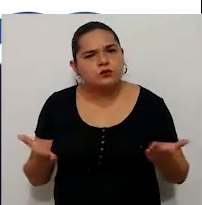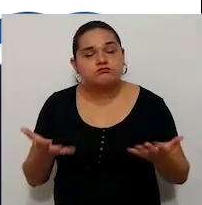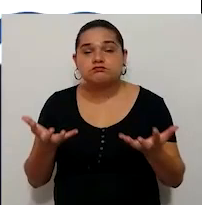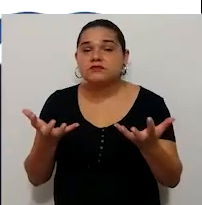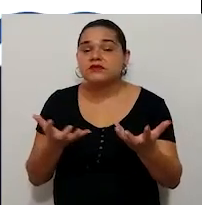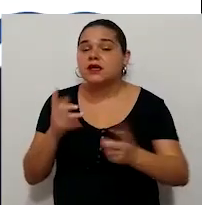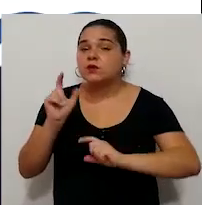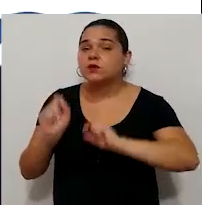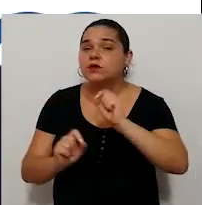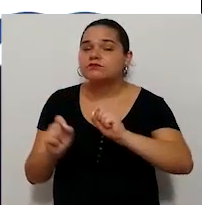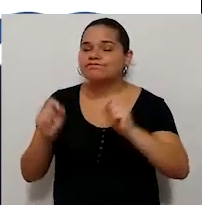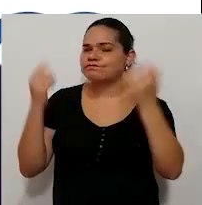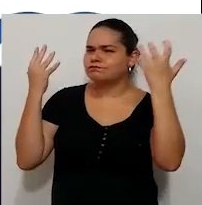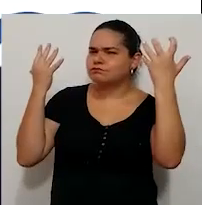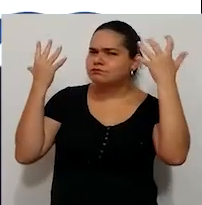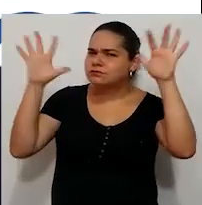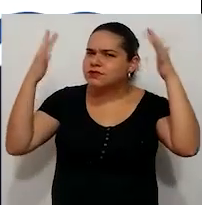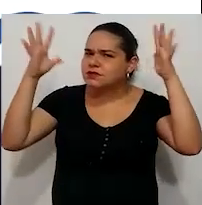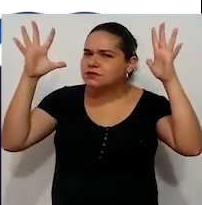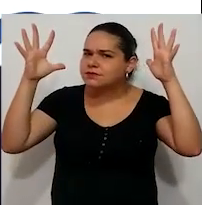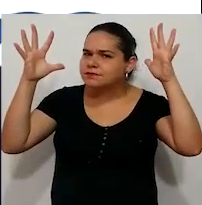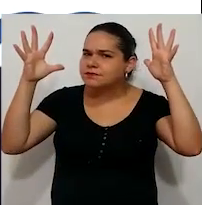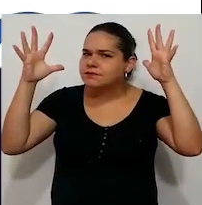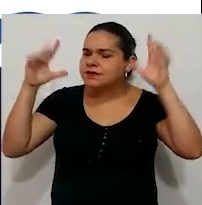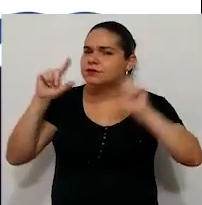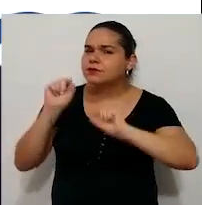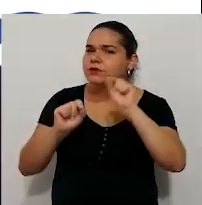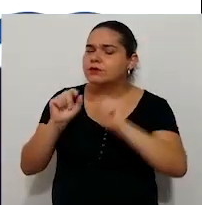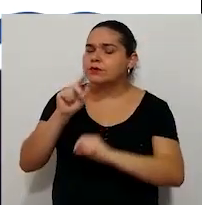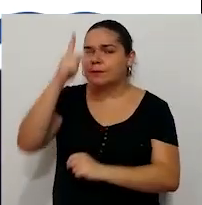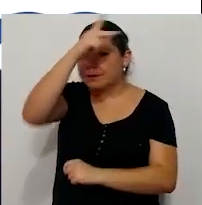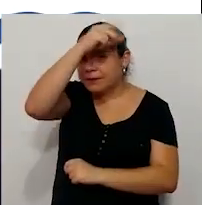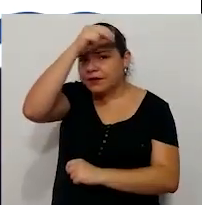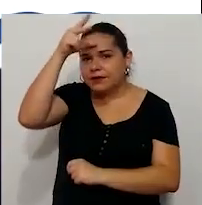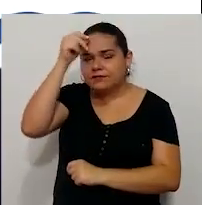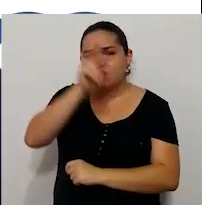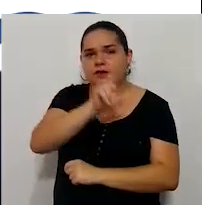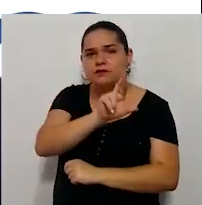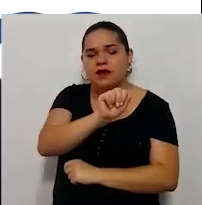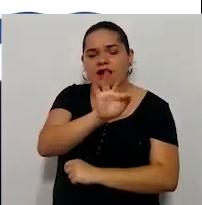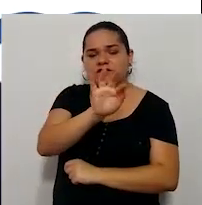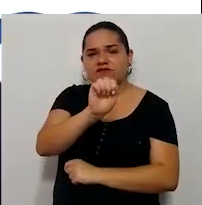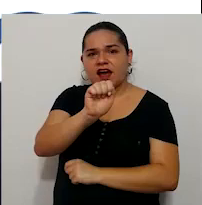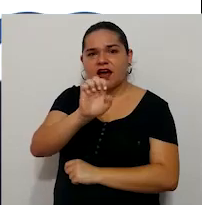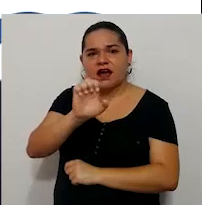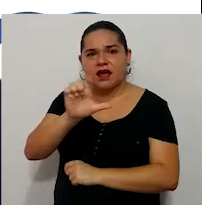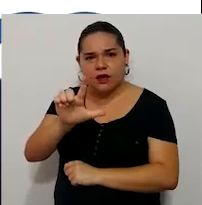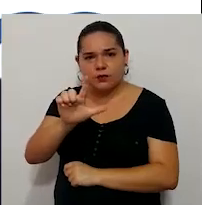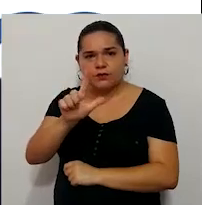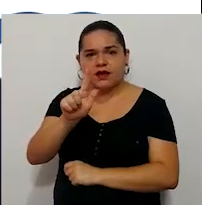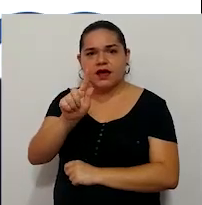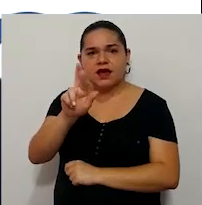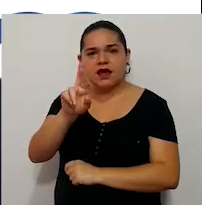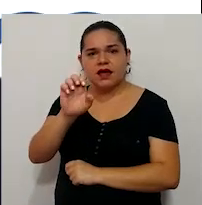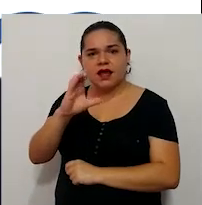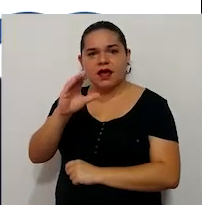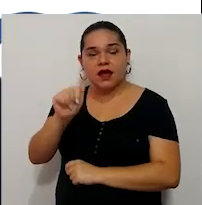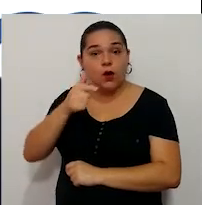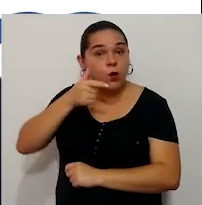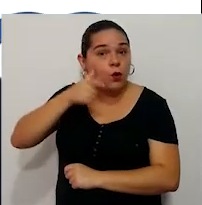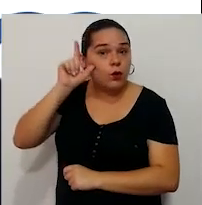queremos parabenizar a iniciativa do prefeito Rafael Greca, no dia de